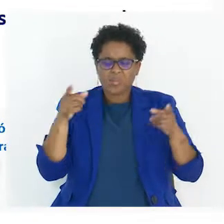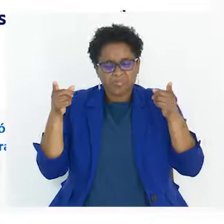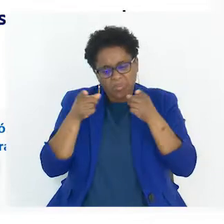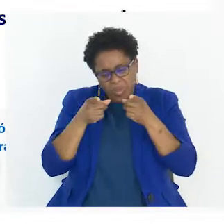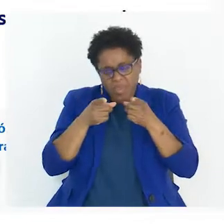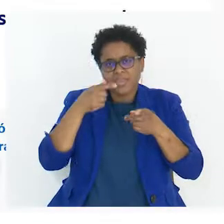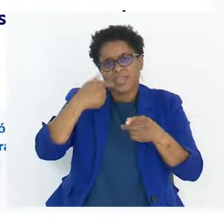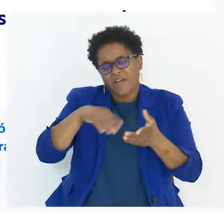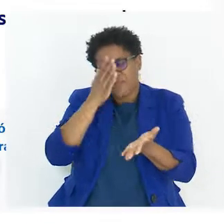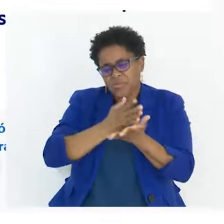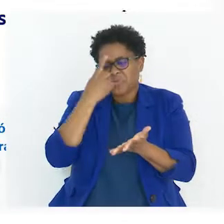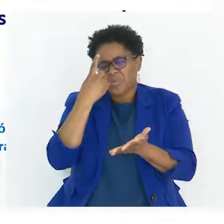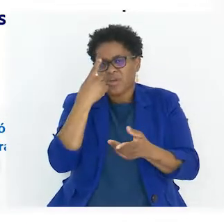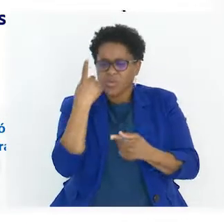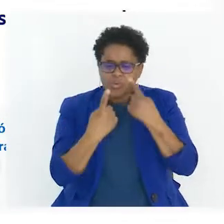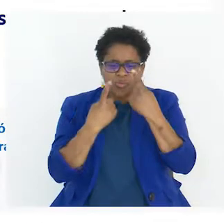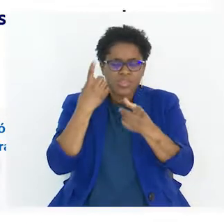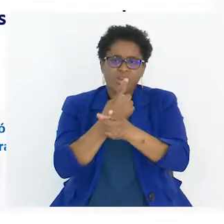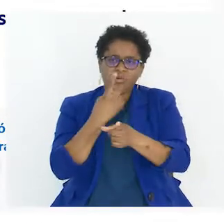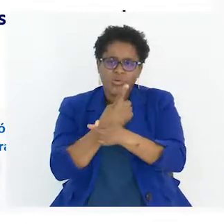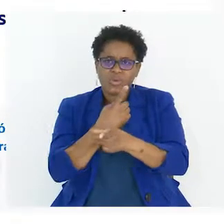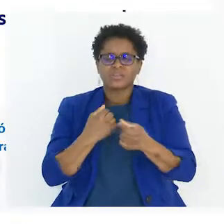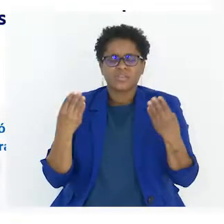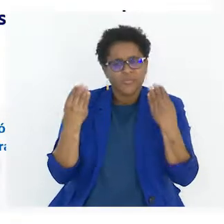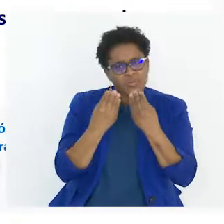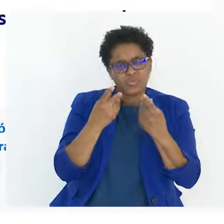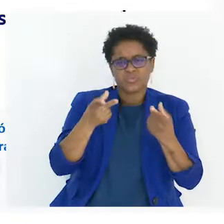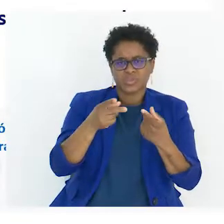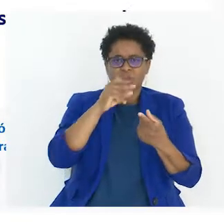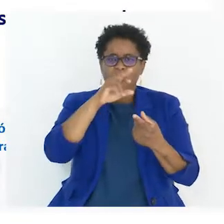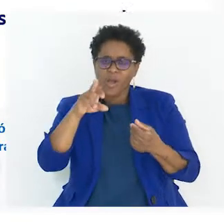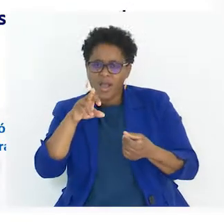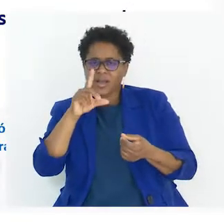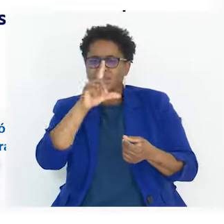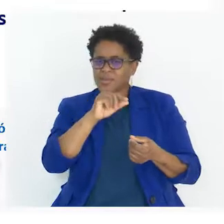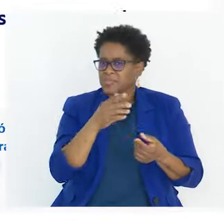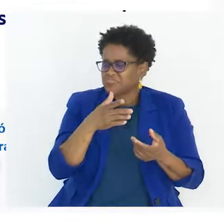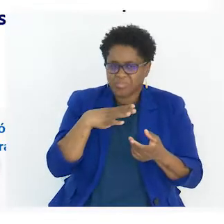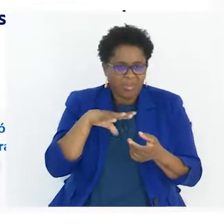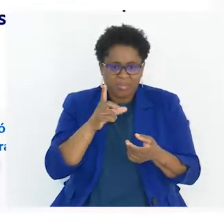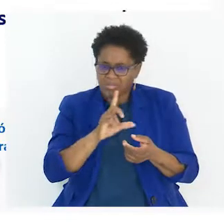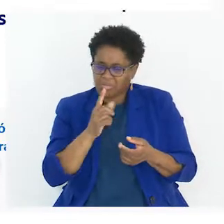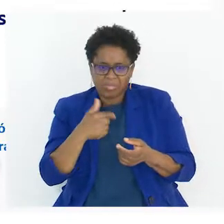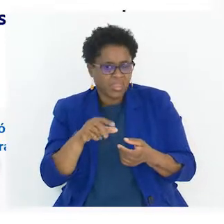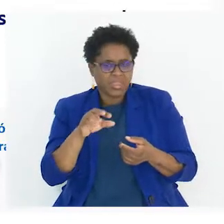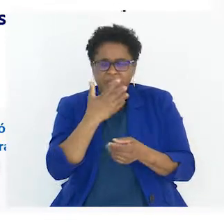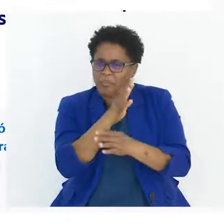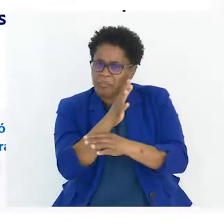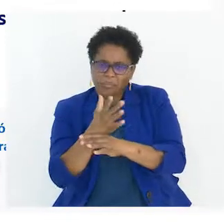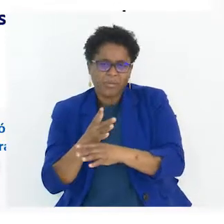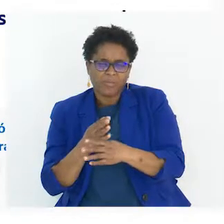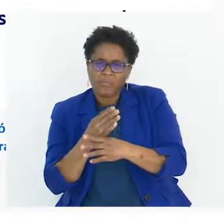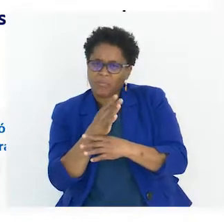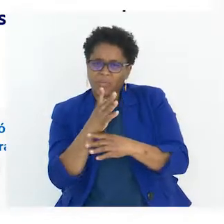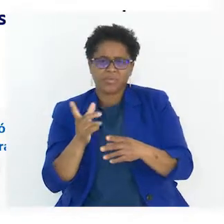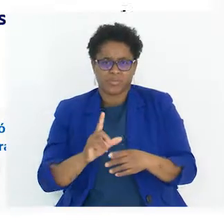pequena. Estava tão só que a única coisa que o rodeava era o ar e nem sequer